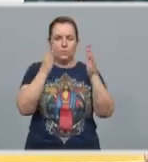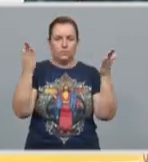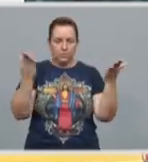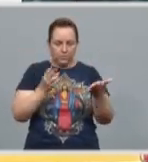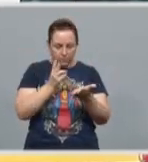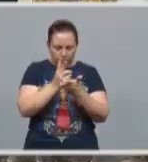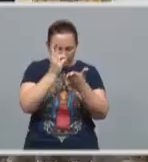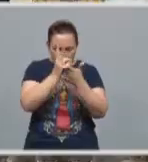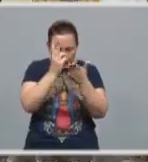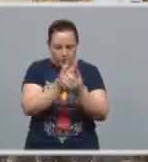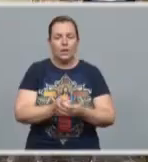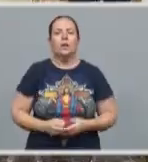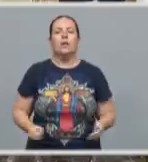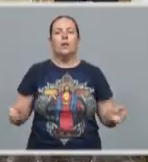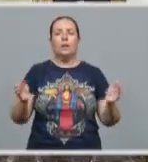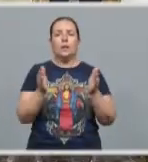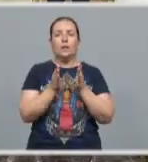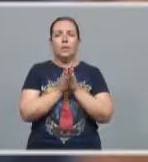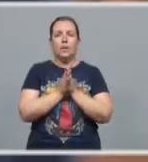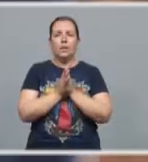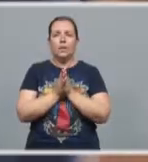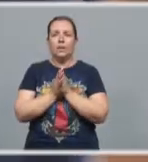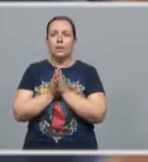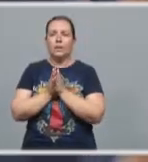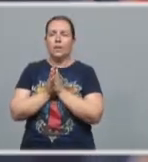para sempre.